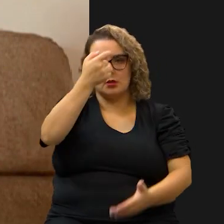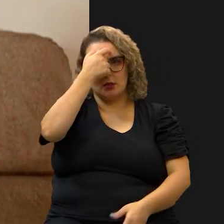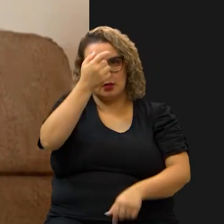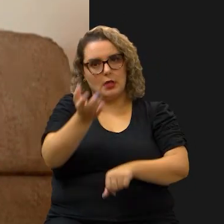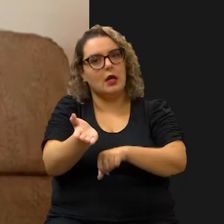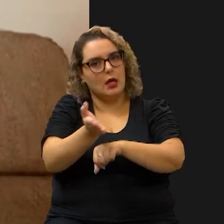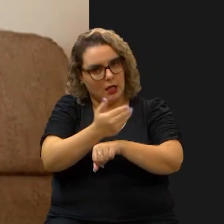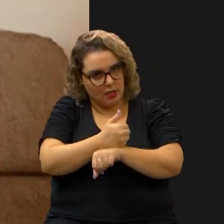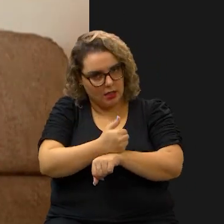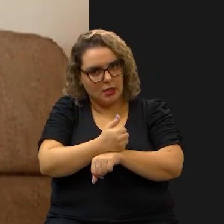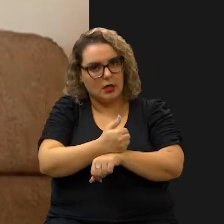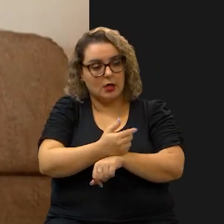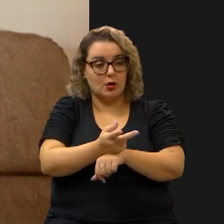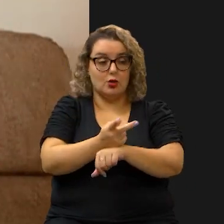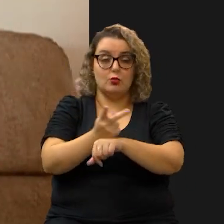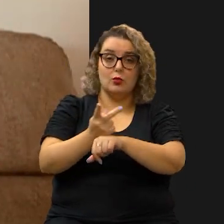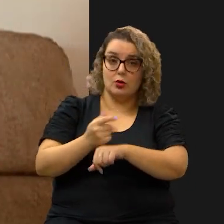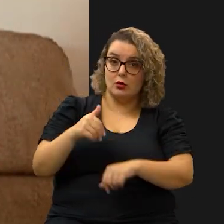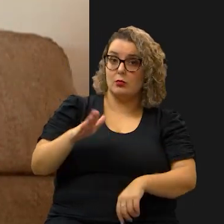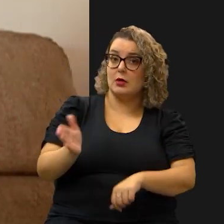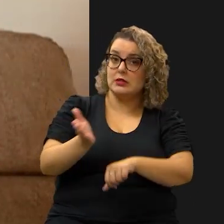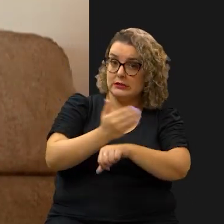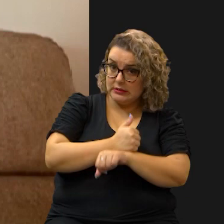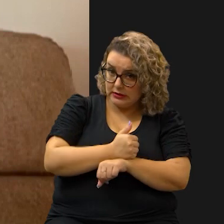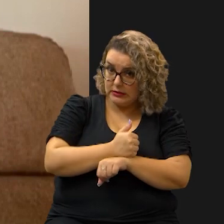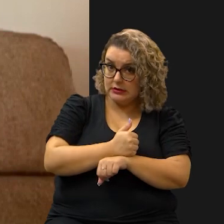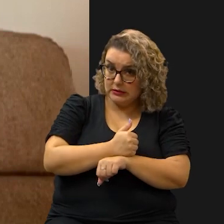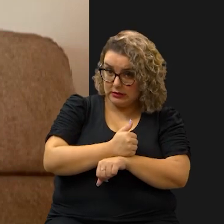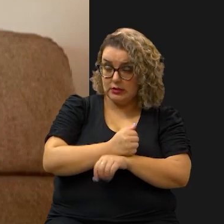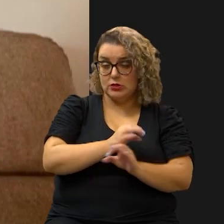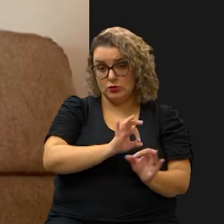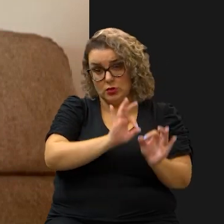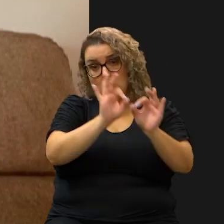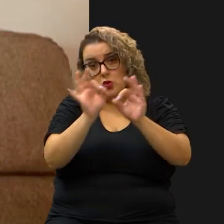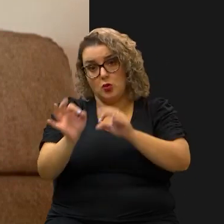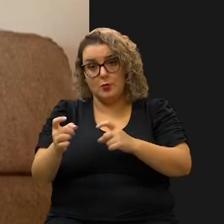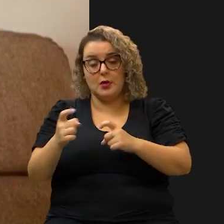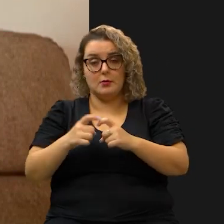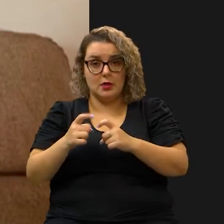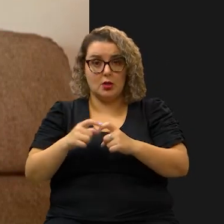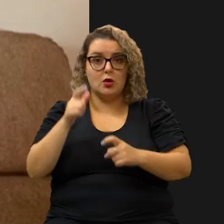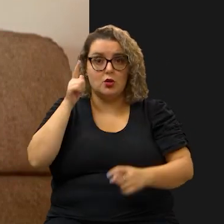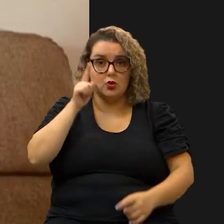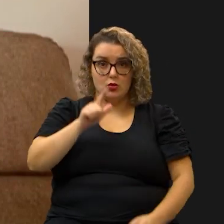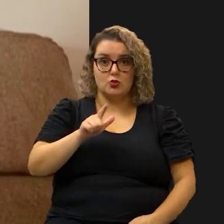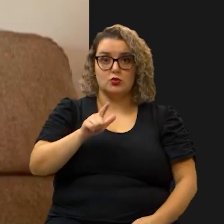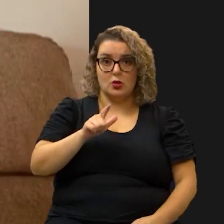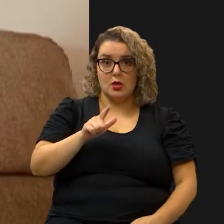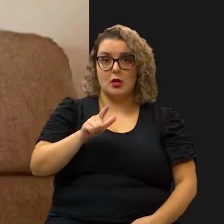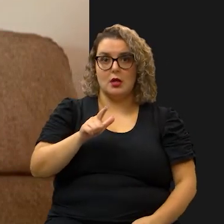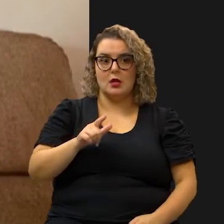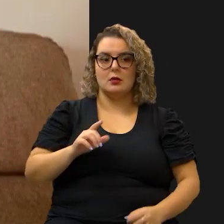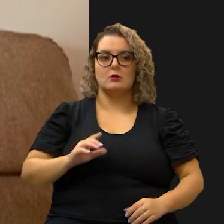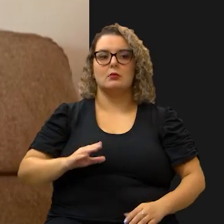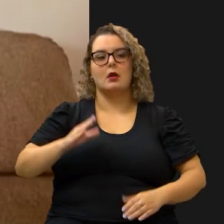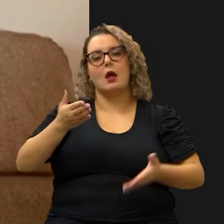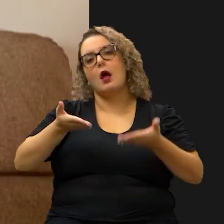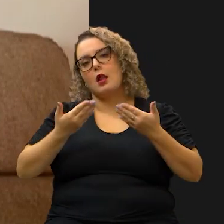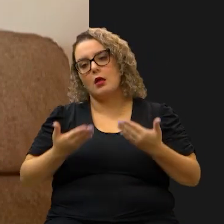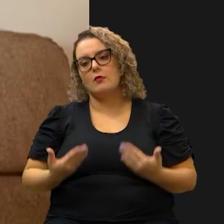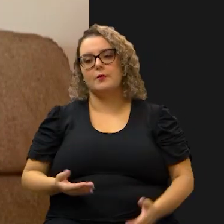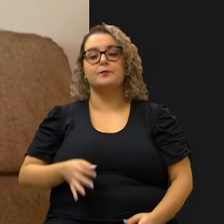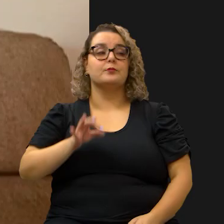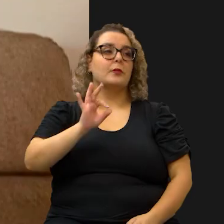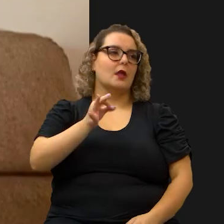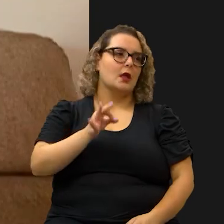já conscientiza as pessoas e elas procuram mais precocemente o acompanhamento médico, a gente consegue amortizar